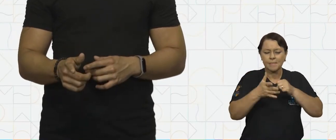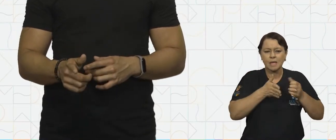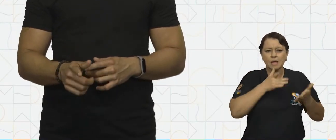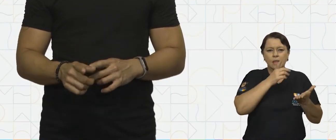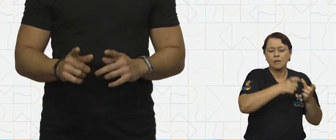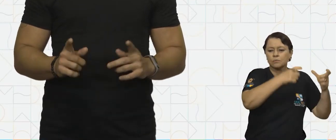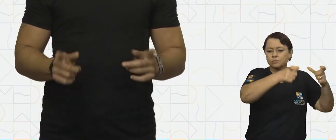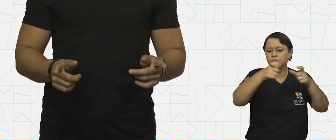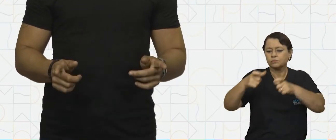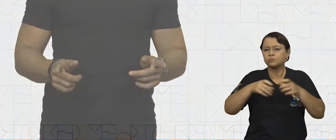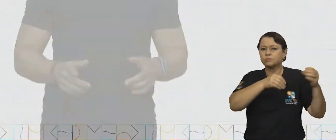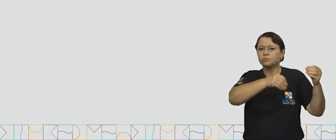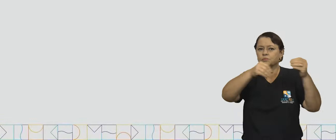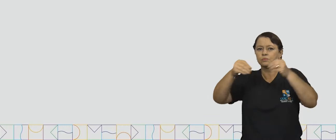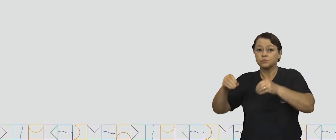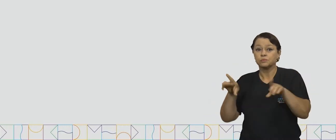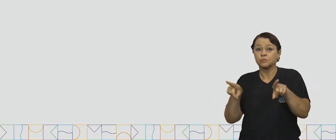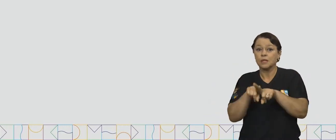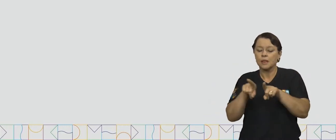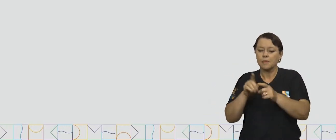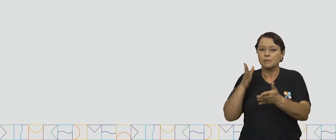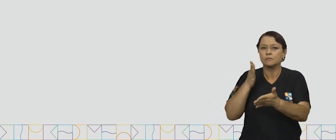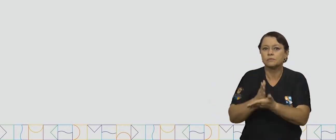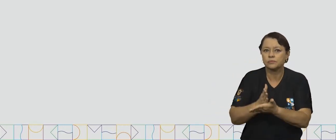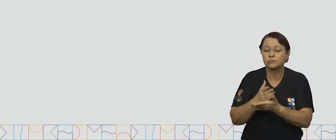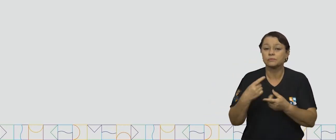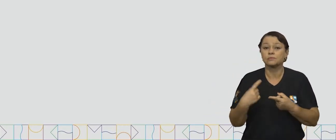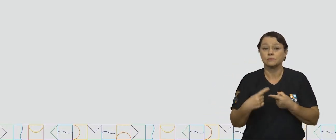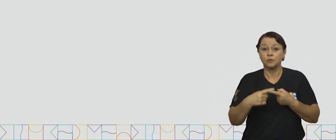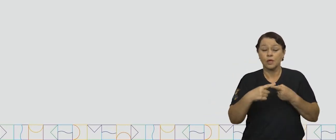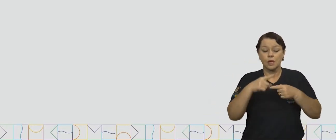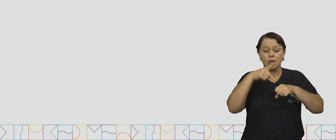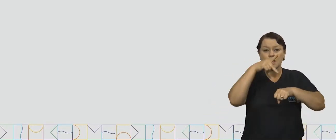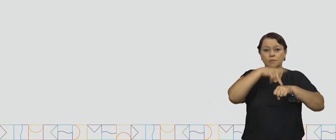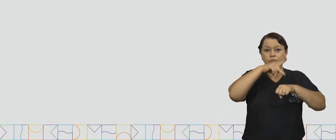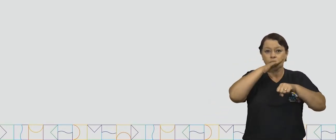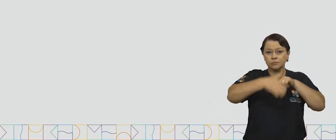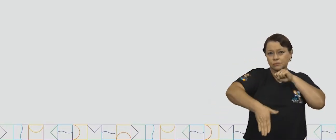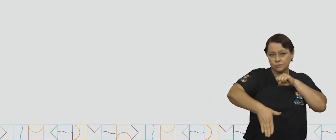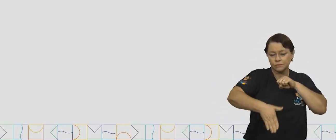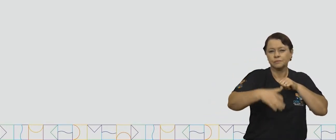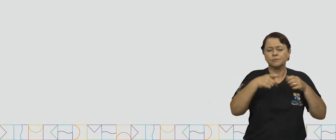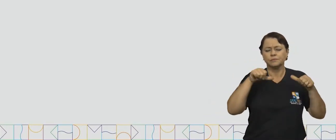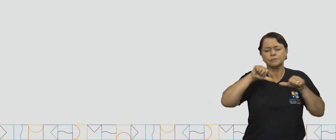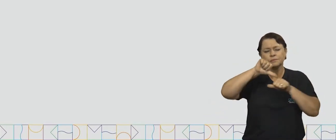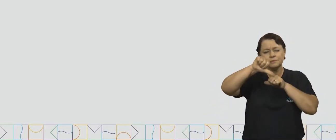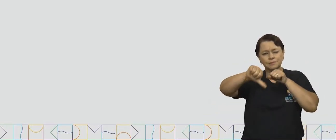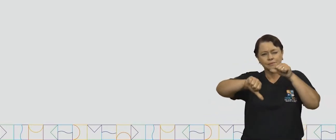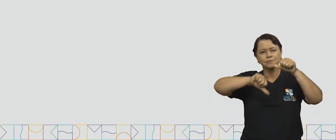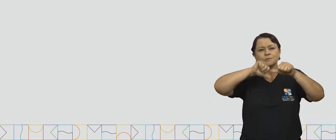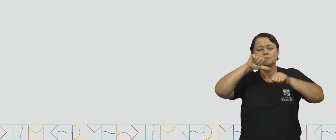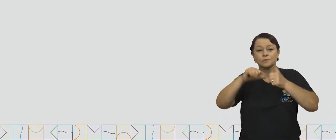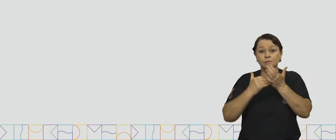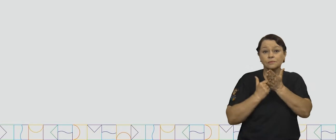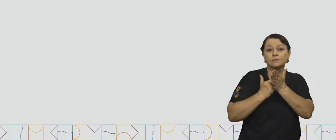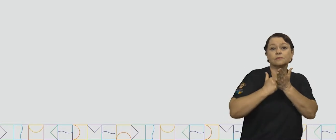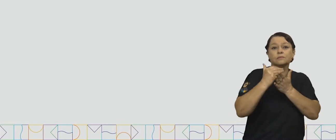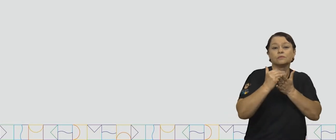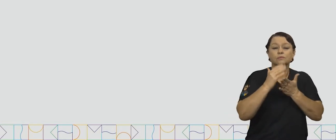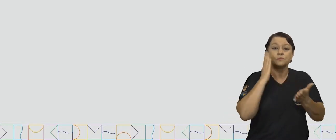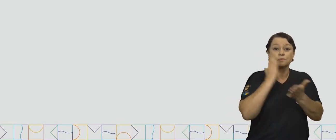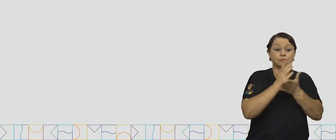sedentarismo? Lá no Neolítico, diante de todas aquelas mudanças ocorridas, como o início do sedentarismo dos